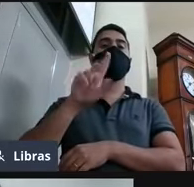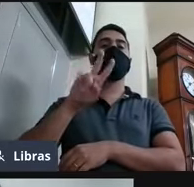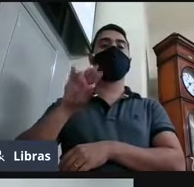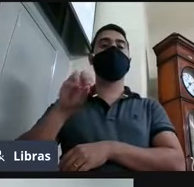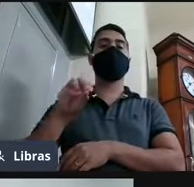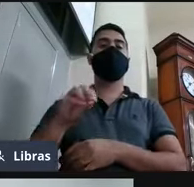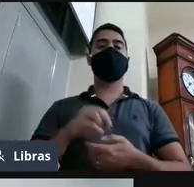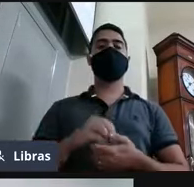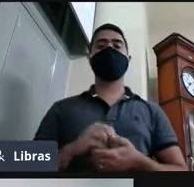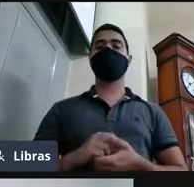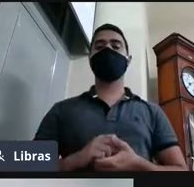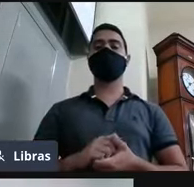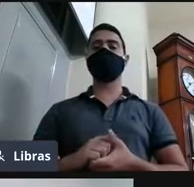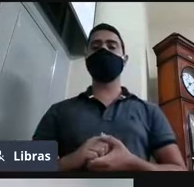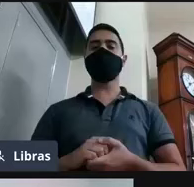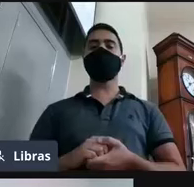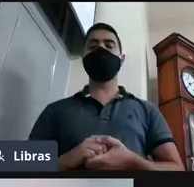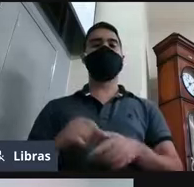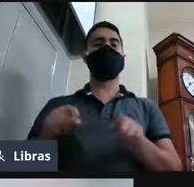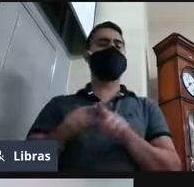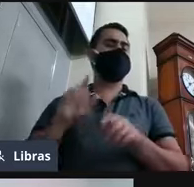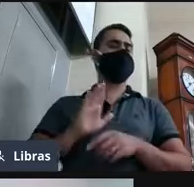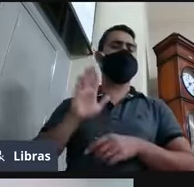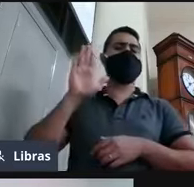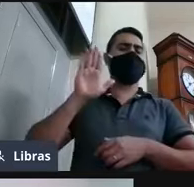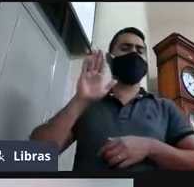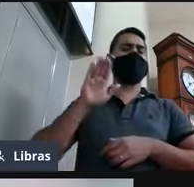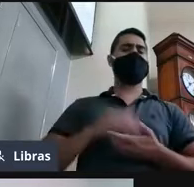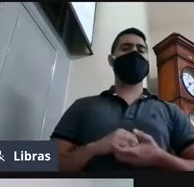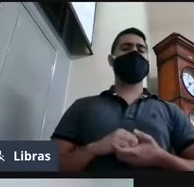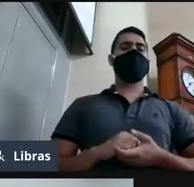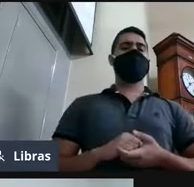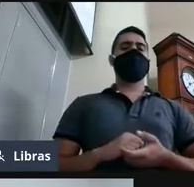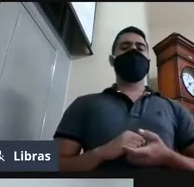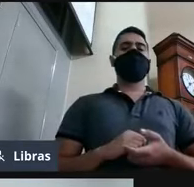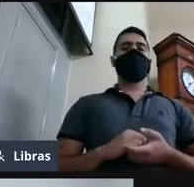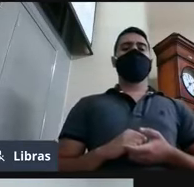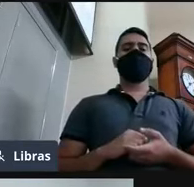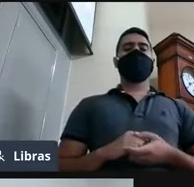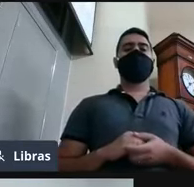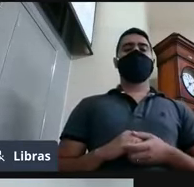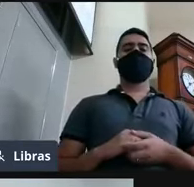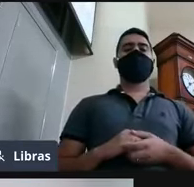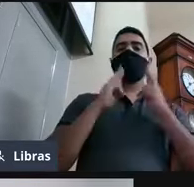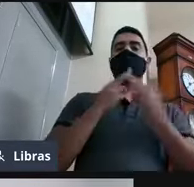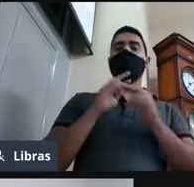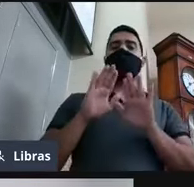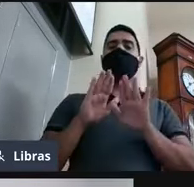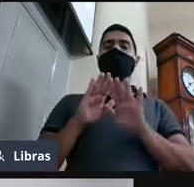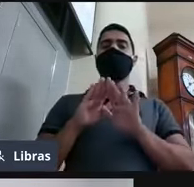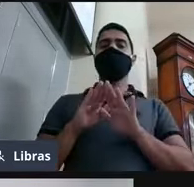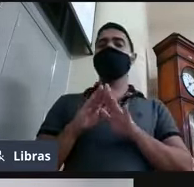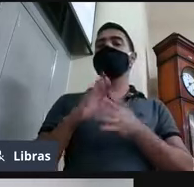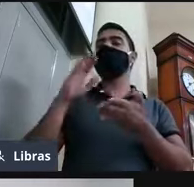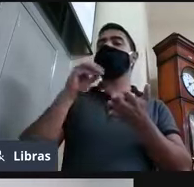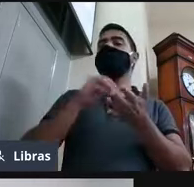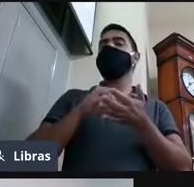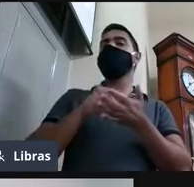enfim, estivesse presencialmente na sessão, mas